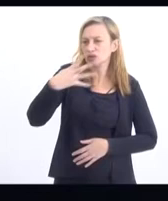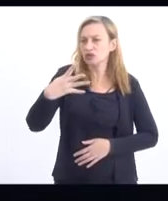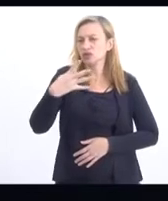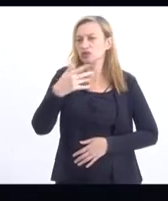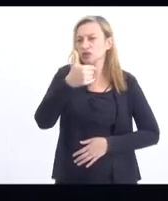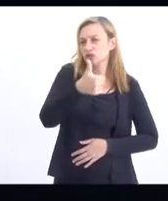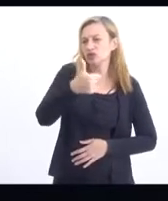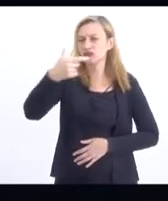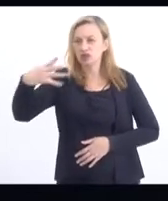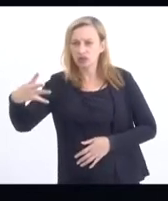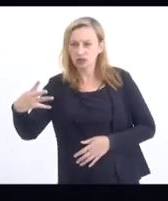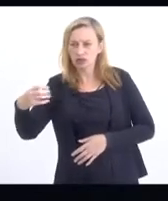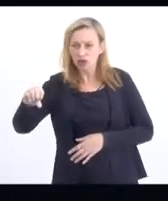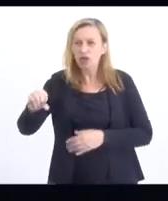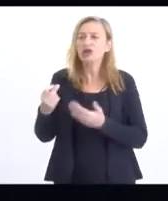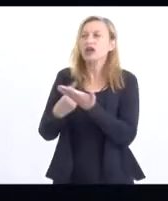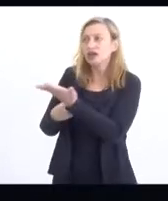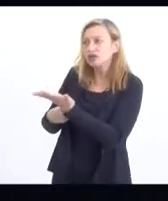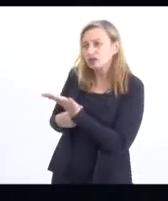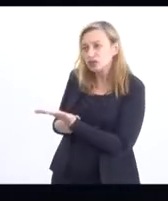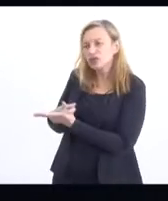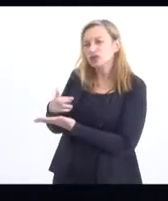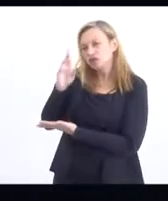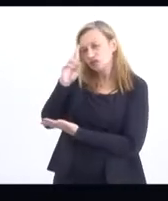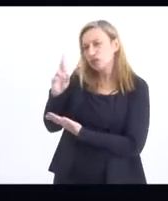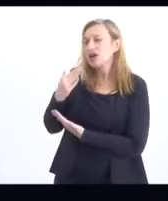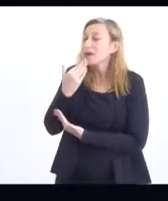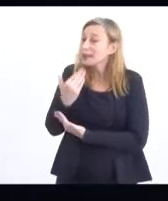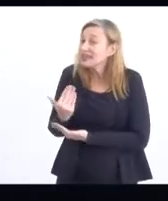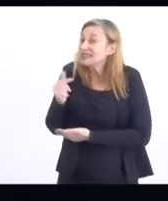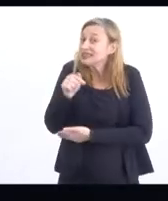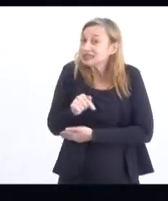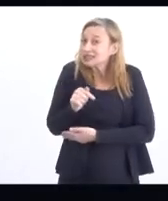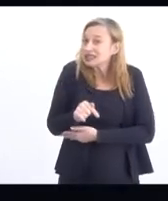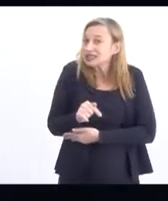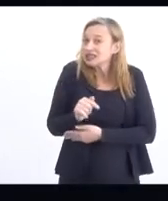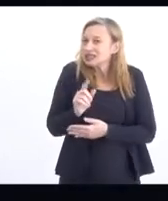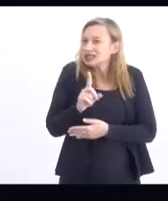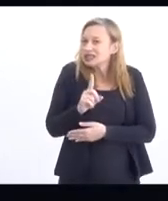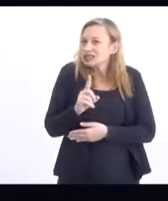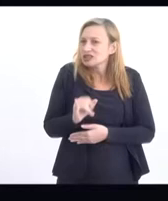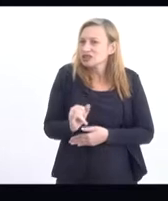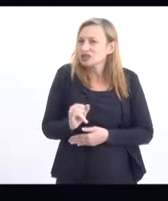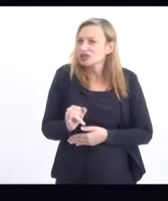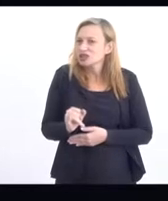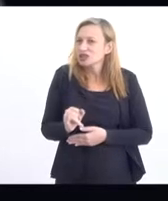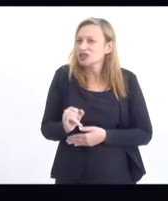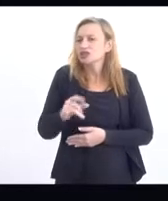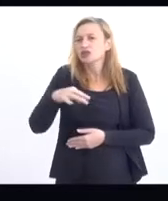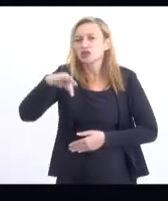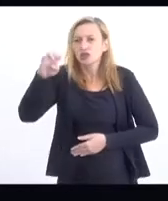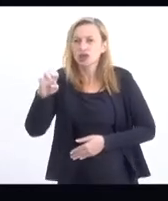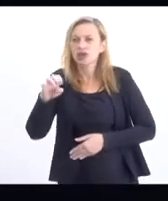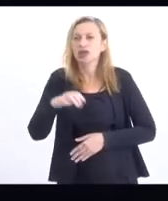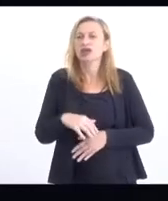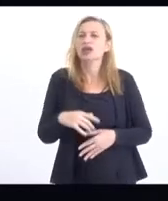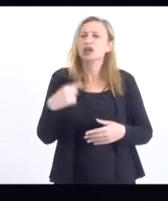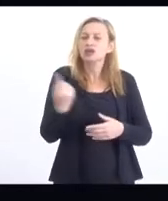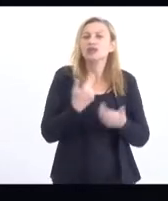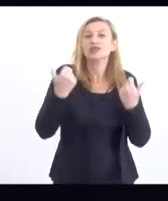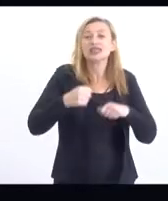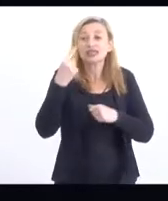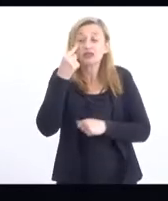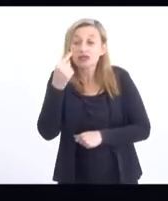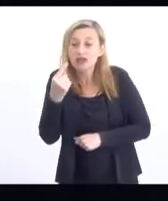senhor nos ajude nisso. E o último pedido que eu deixo aqui nessa noite, em nome do Norte e do Noroeste. Nós precisamos rever